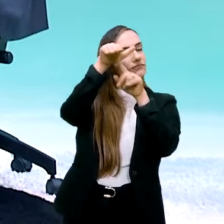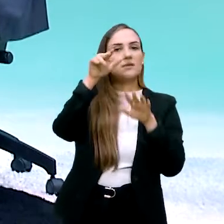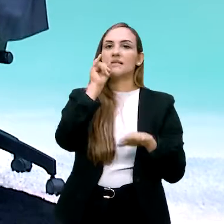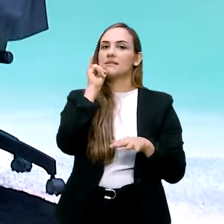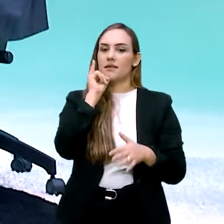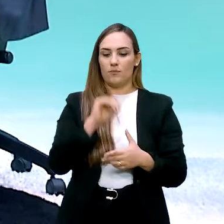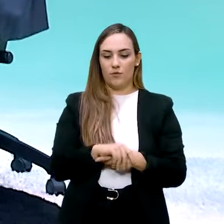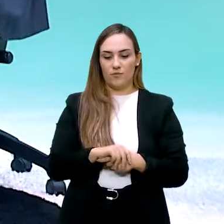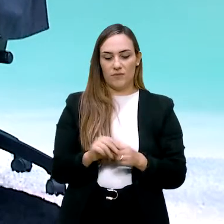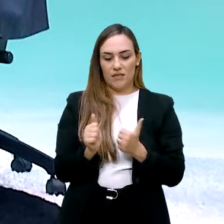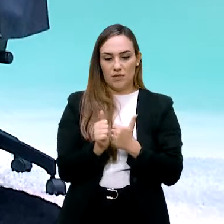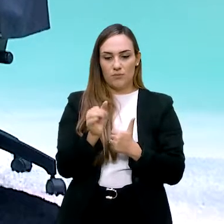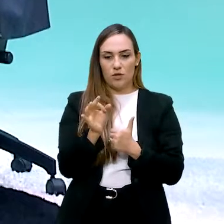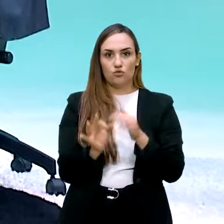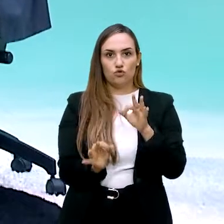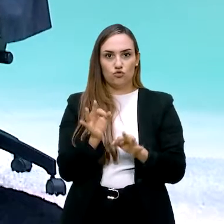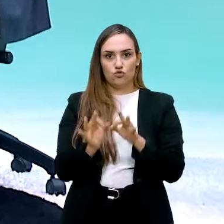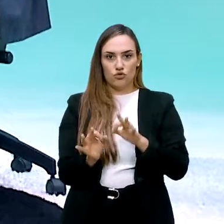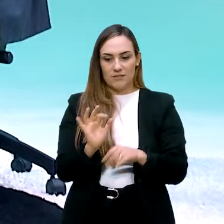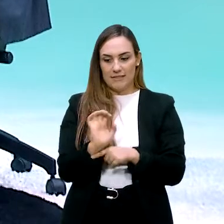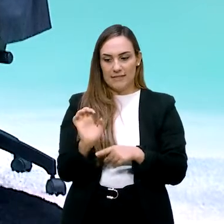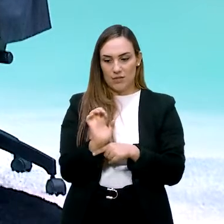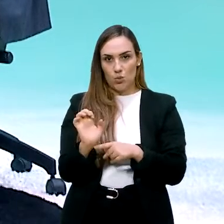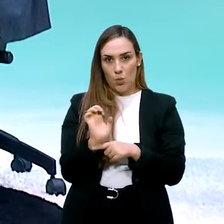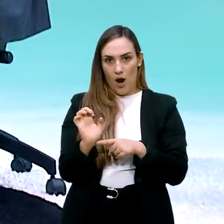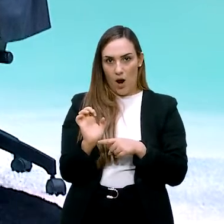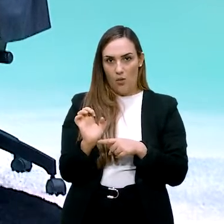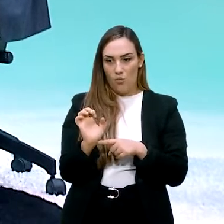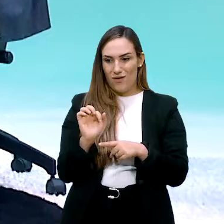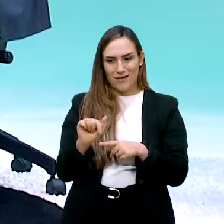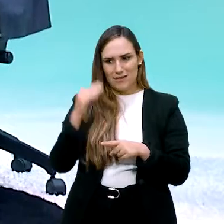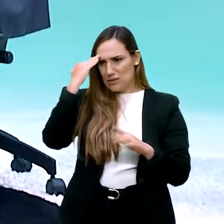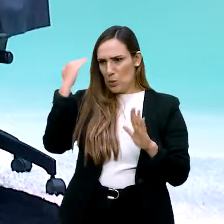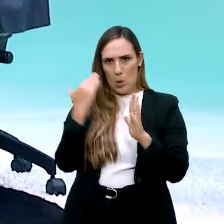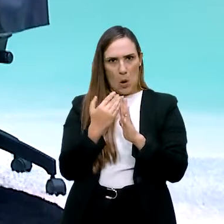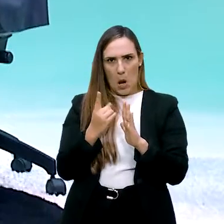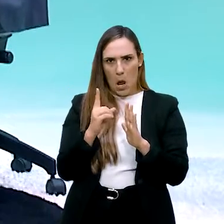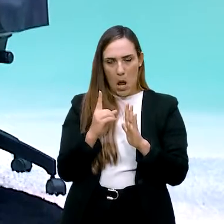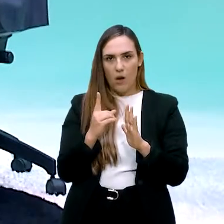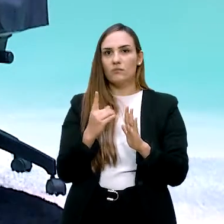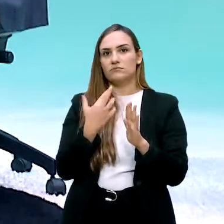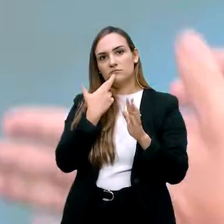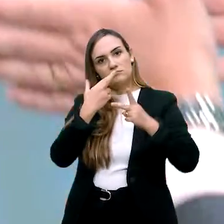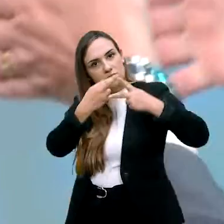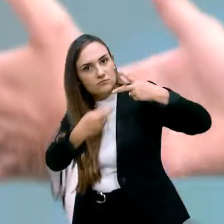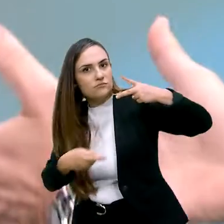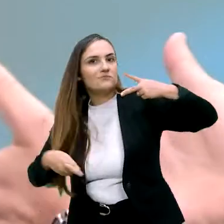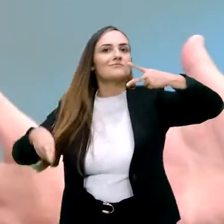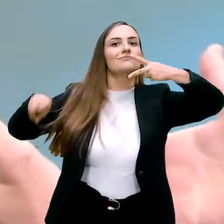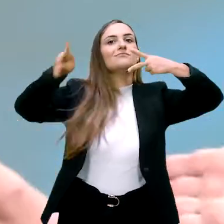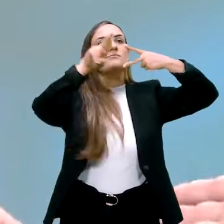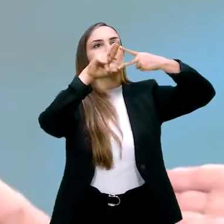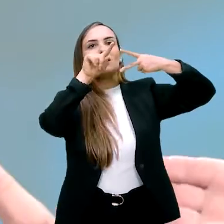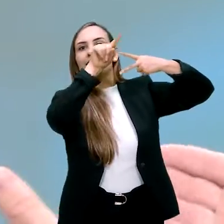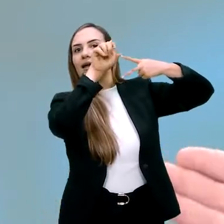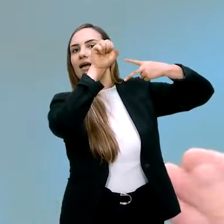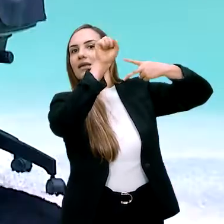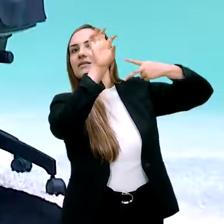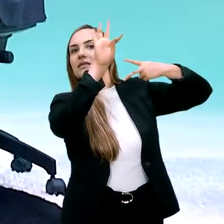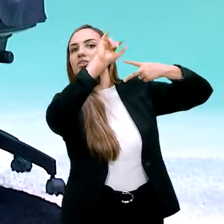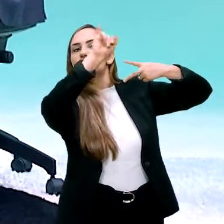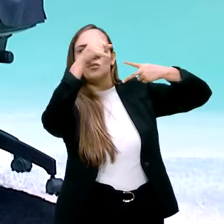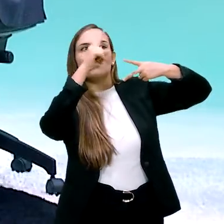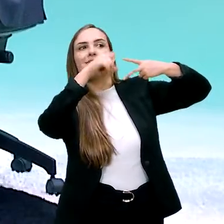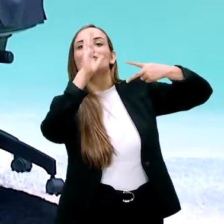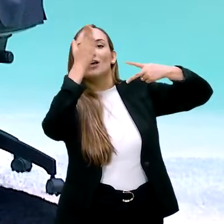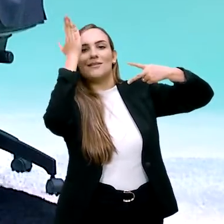Estadual, ela, se submetida a recurso, ela vai para o Superior Tribunal de Justiça. E lá ela vai encontrar este entendimento. Né?